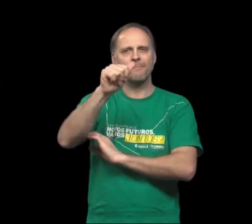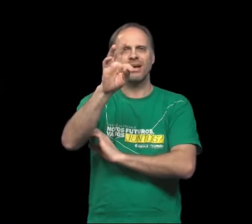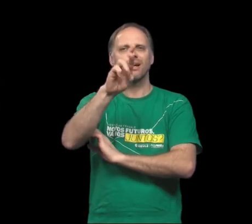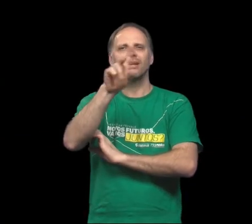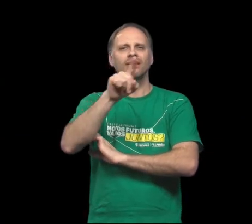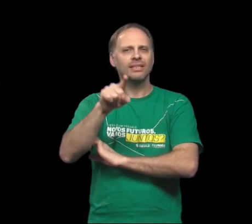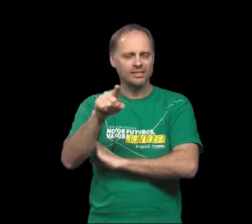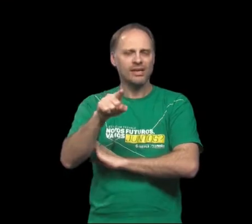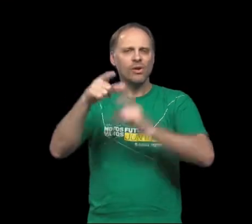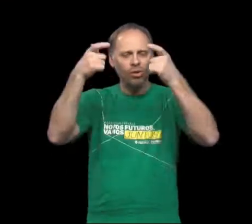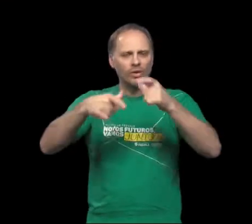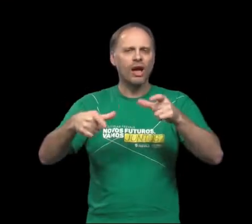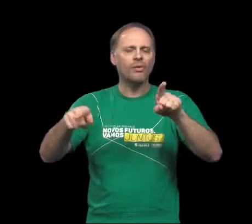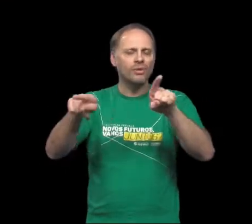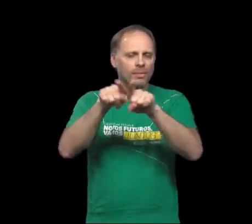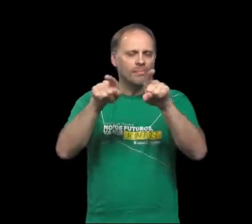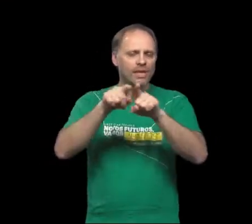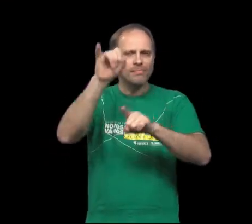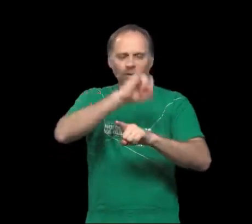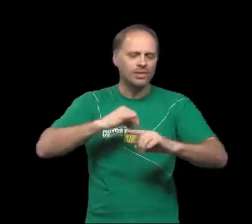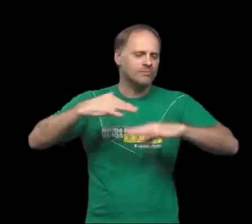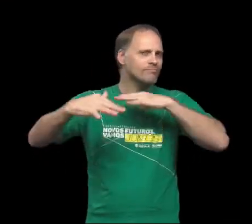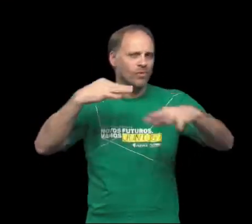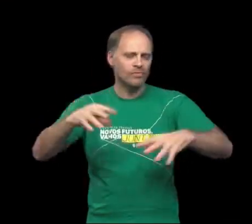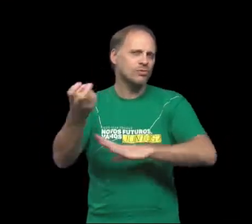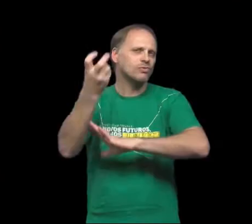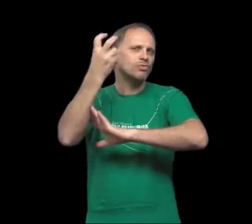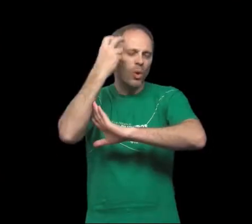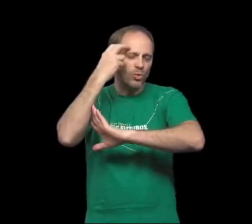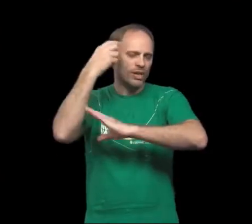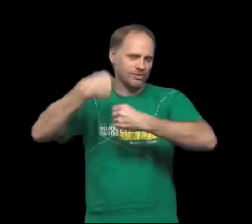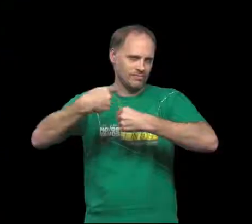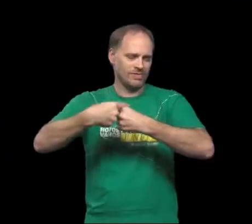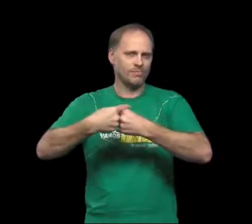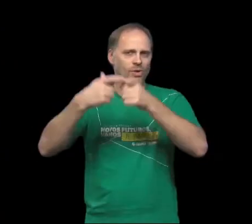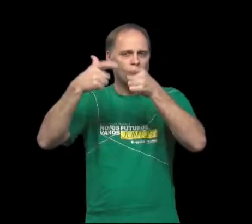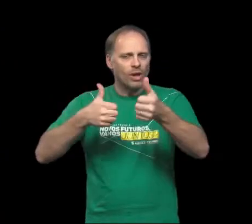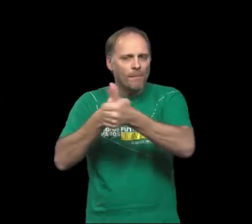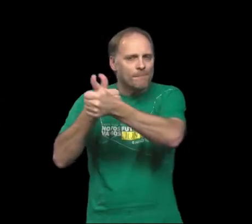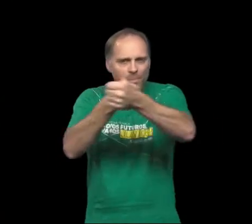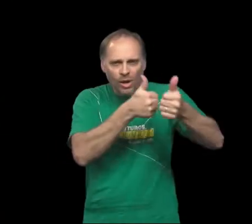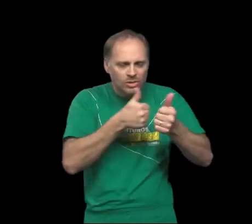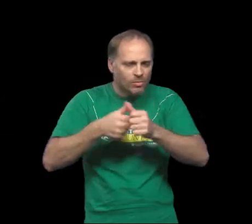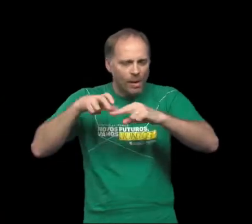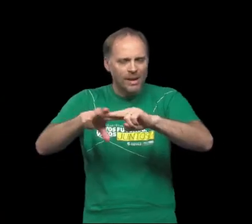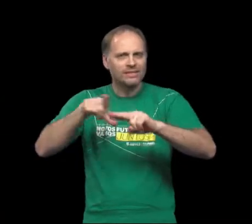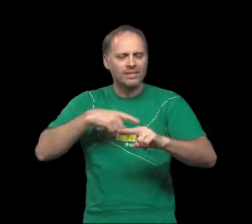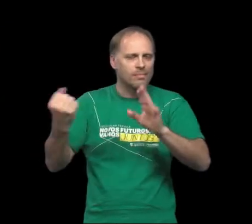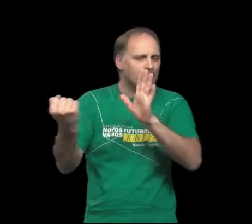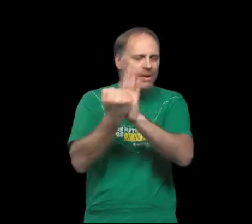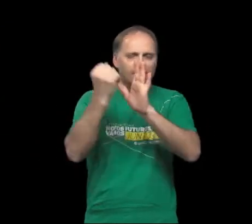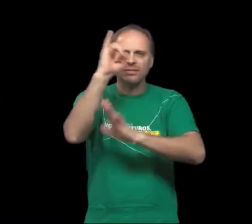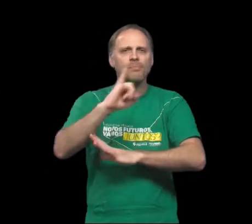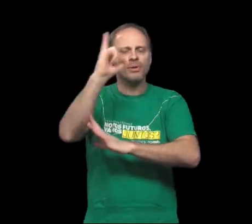bairro Hamburgo Velho e é palco de importantes manifestações culturais do município. Nos arredores da praça ficam